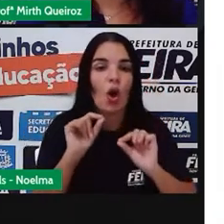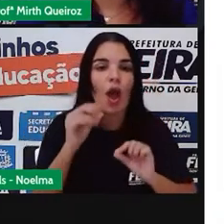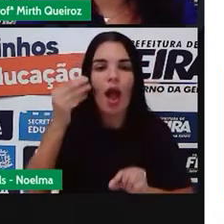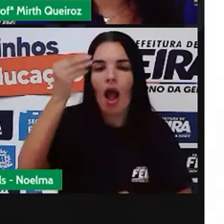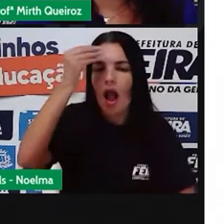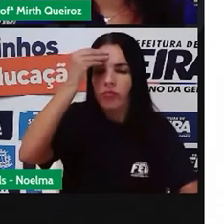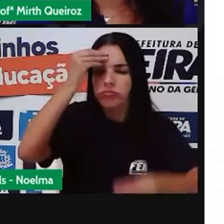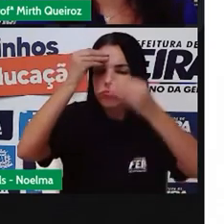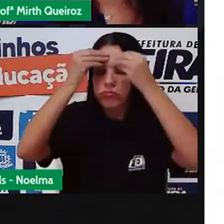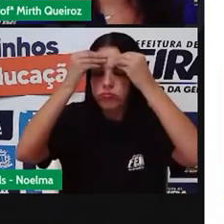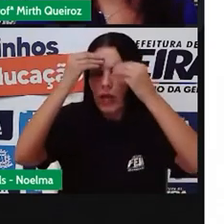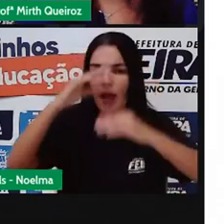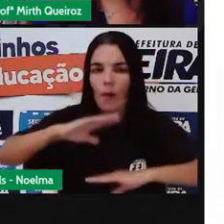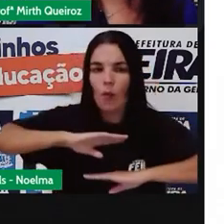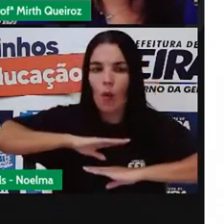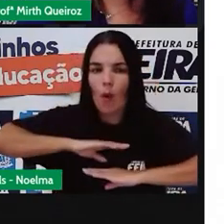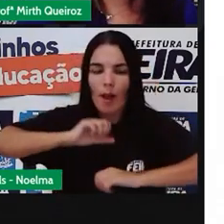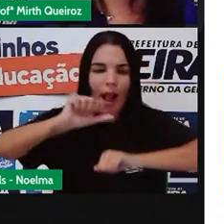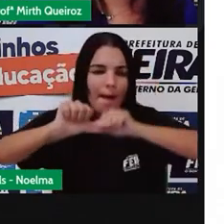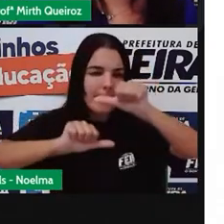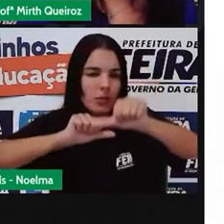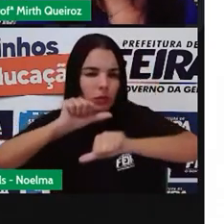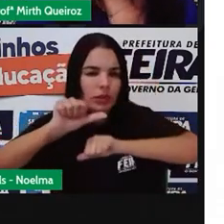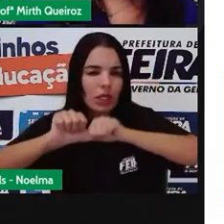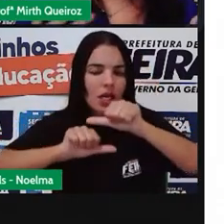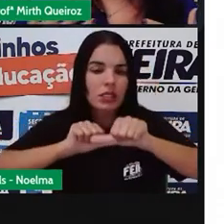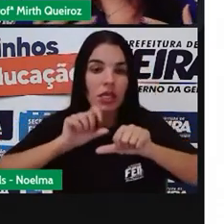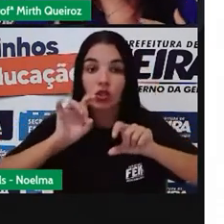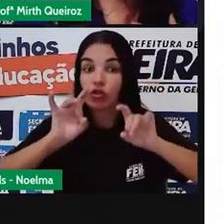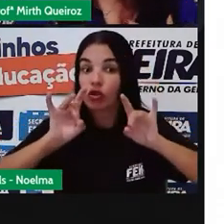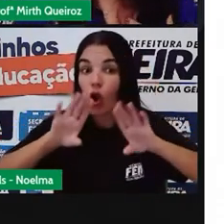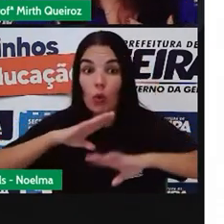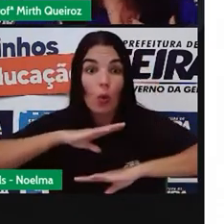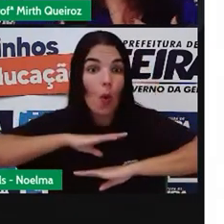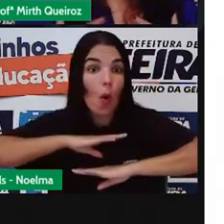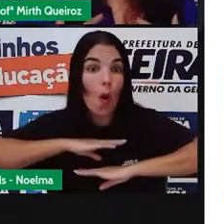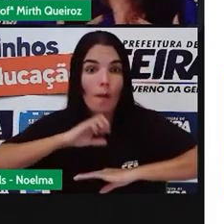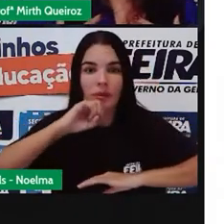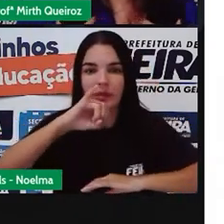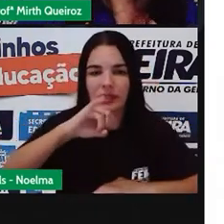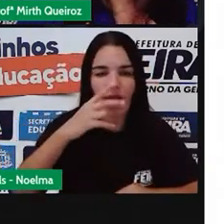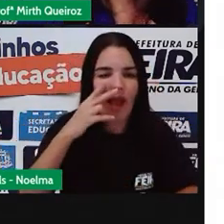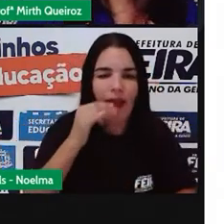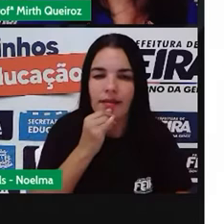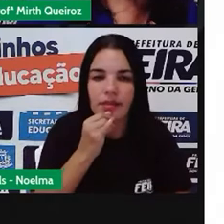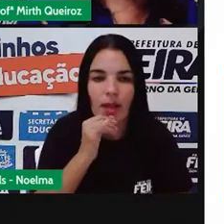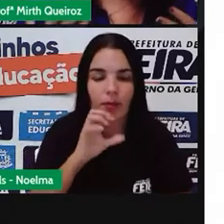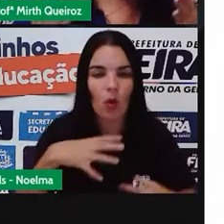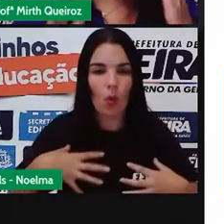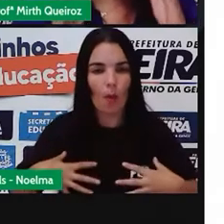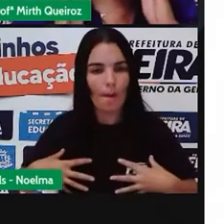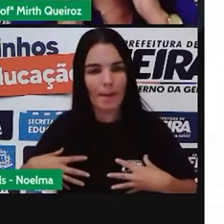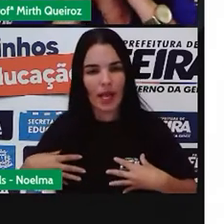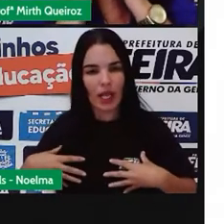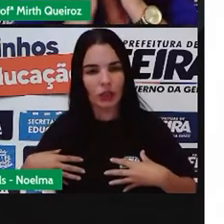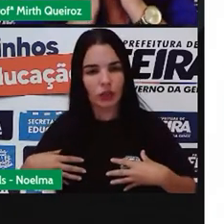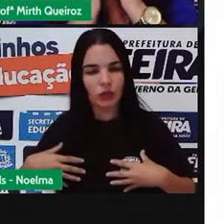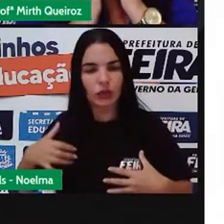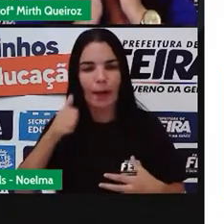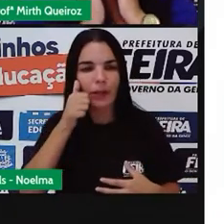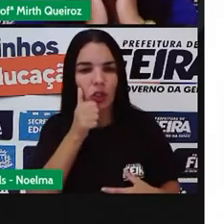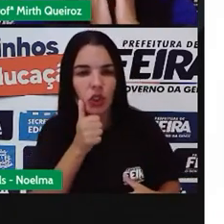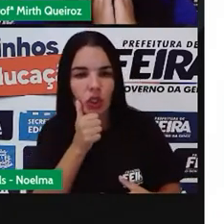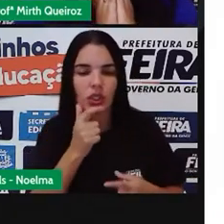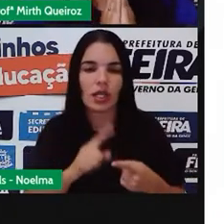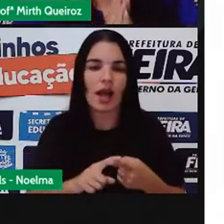mudanças físicas corporais, o fato de ter nascido já a mama das meninas, o surgimento de